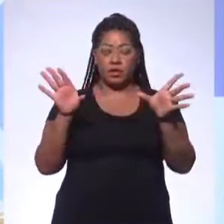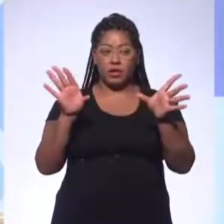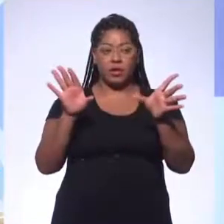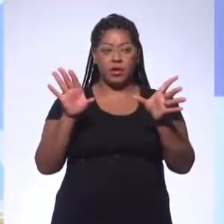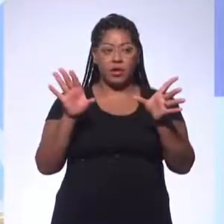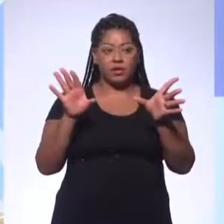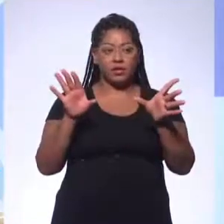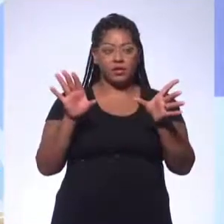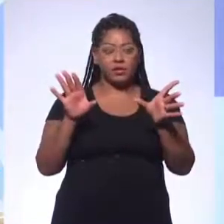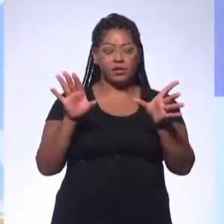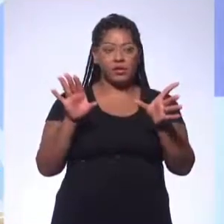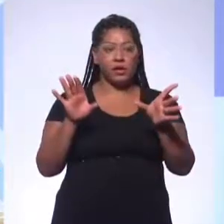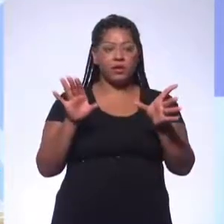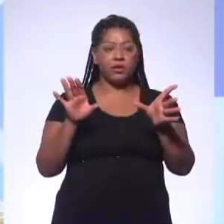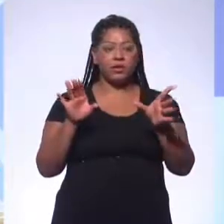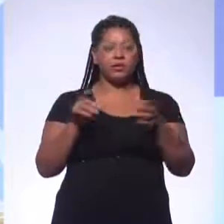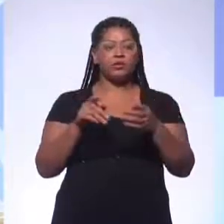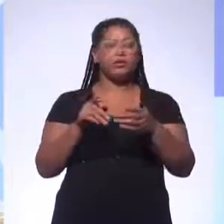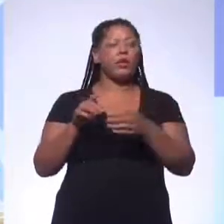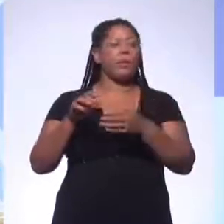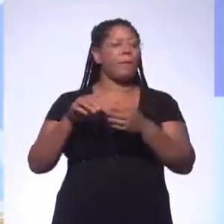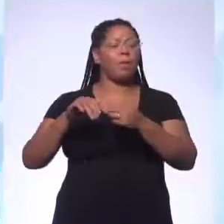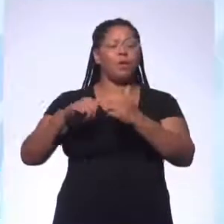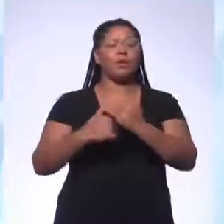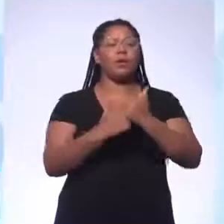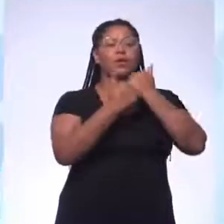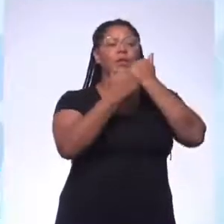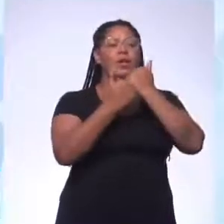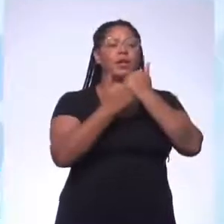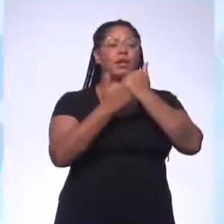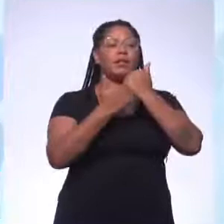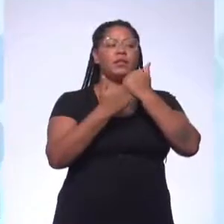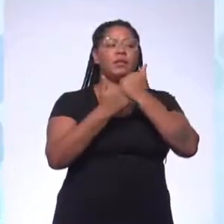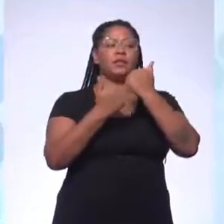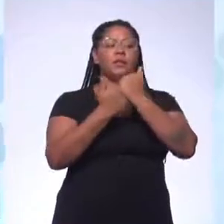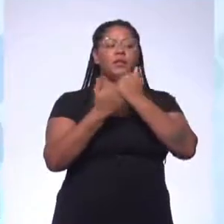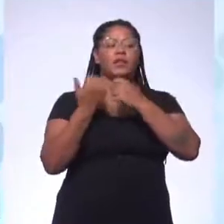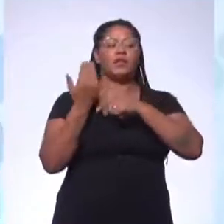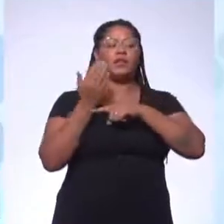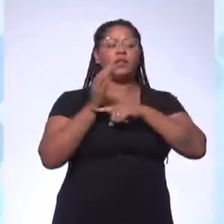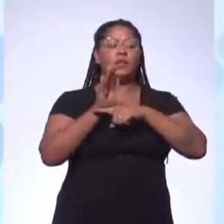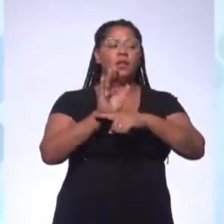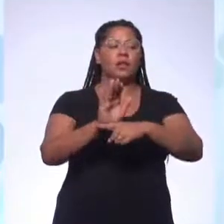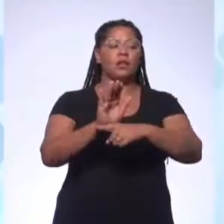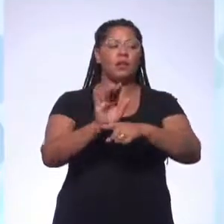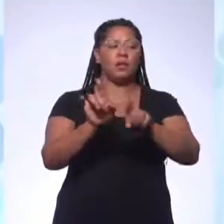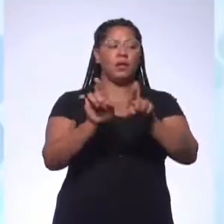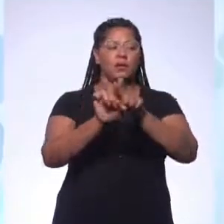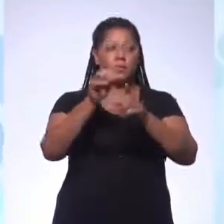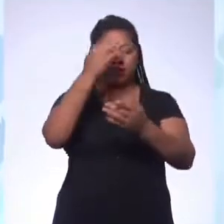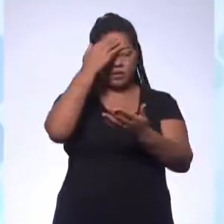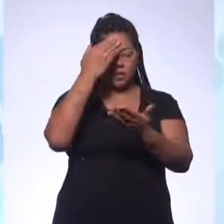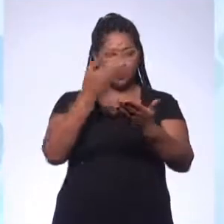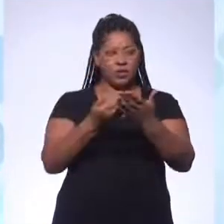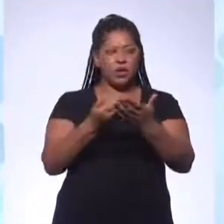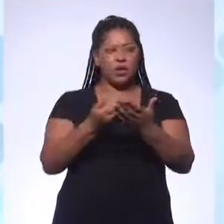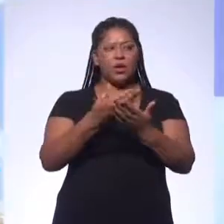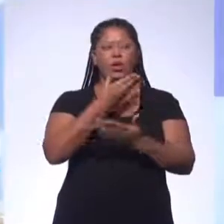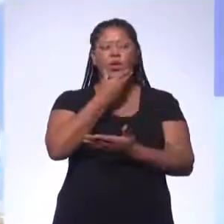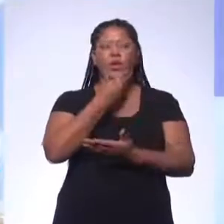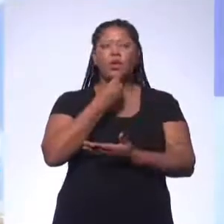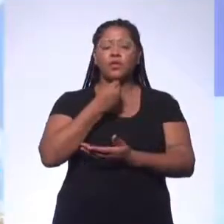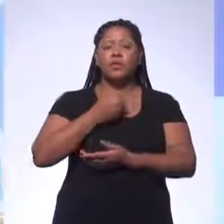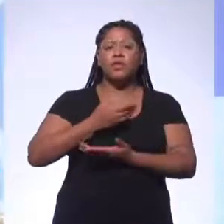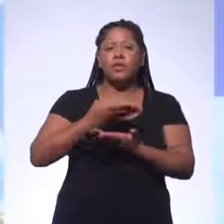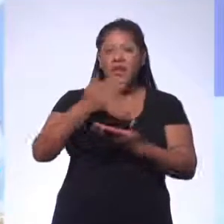foi o apoio dos americanos. Sim, olha que interessante. Você acredita que o homem chegou na Lua? Eu